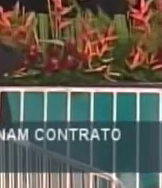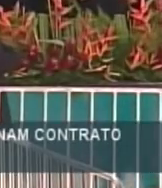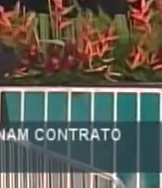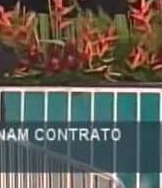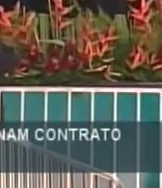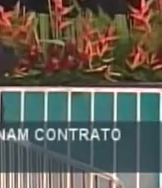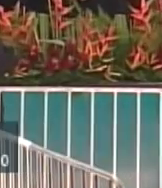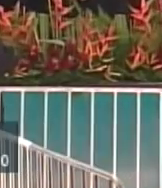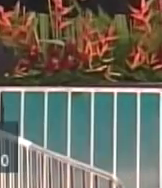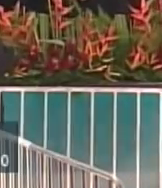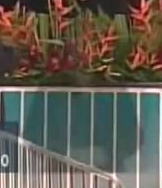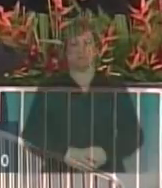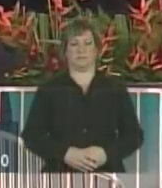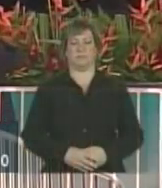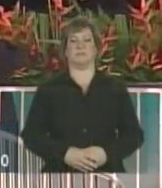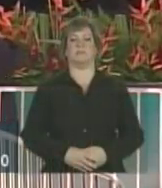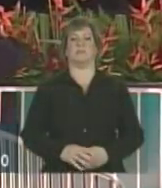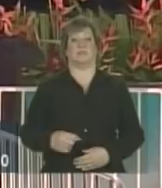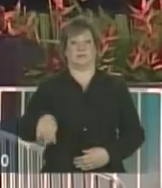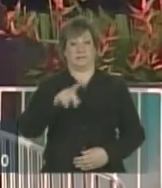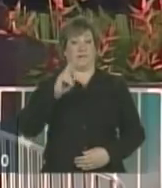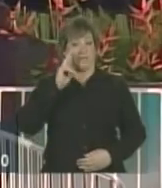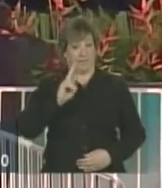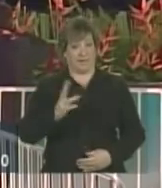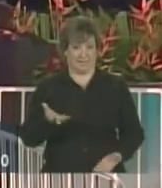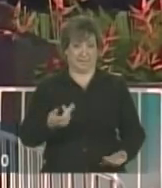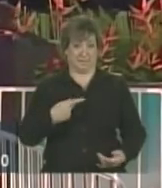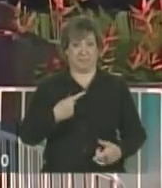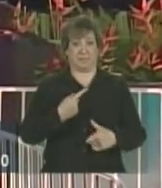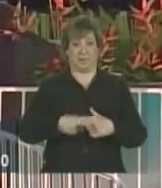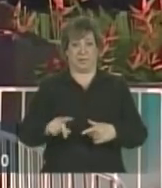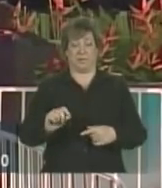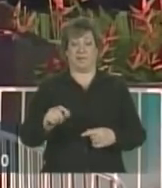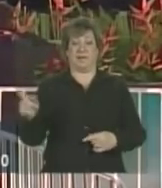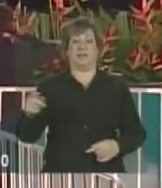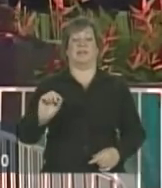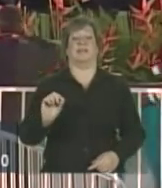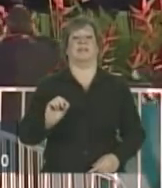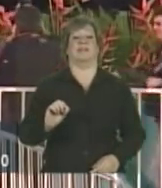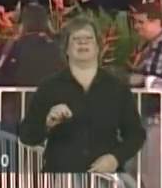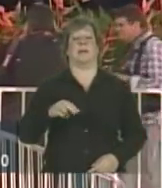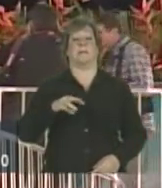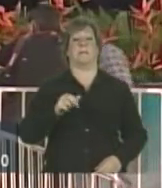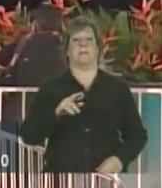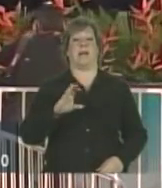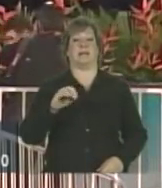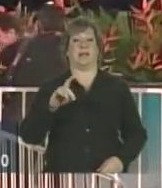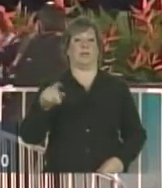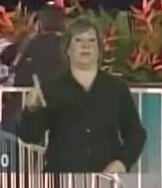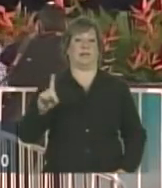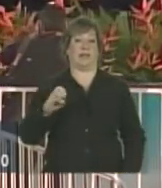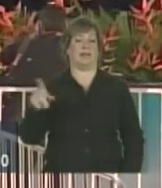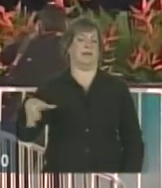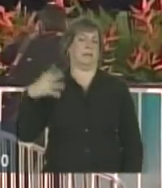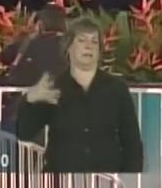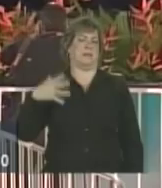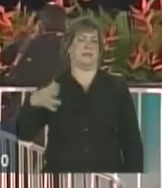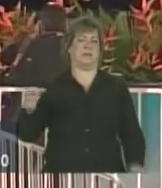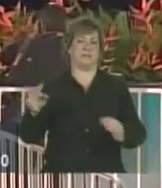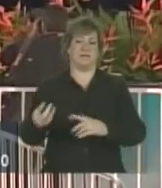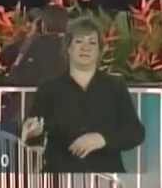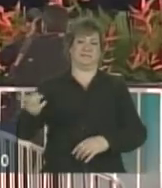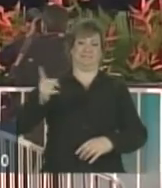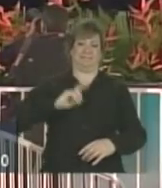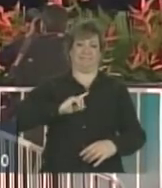Vocês vejam meu problema, falar depois do Marcelo Deda, o Dedinha, o melhor,